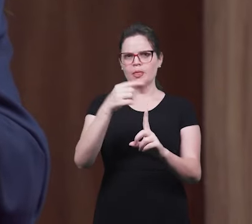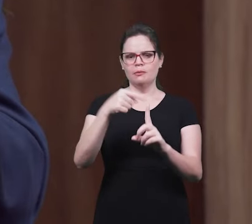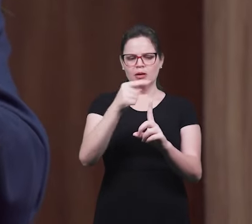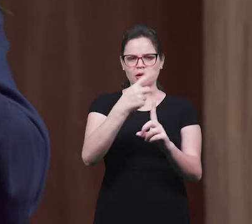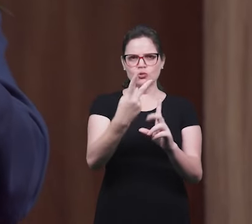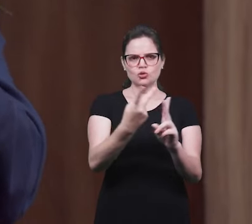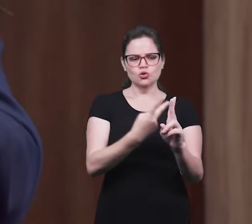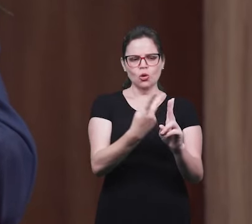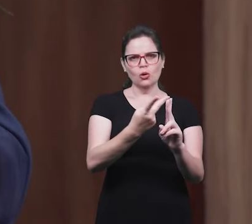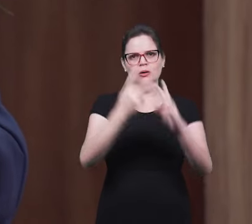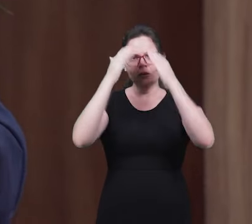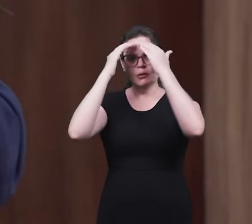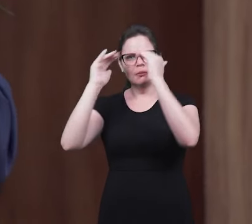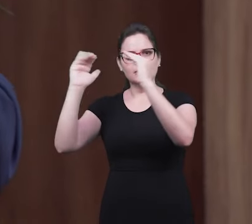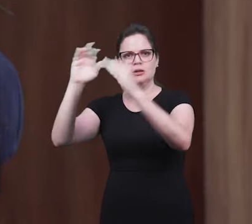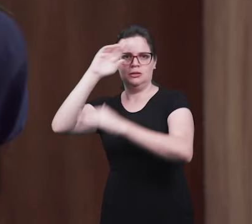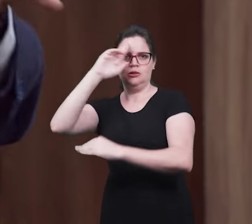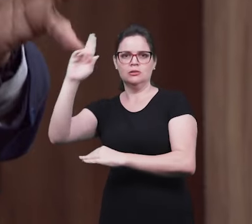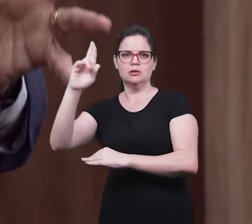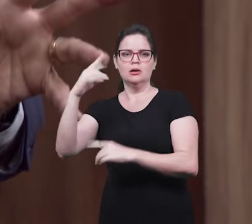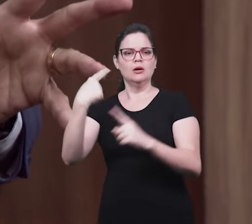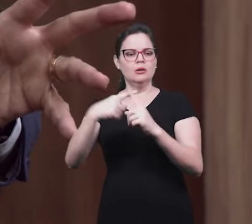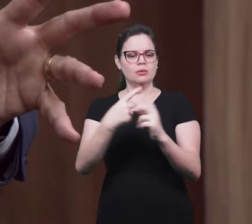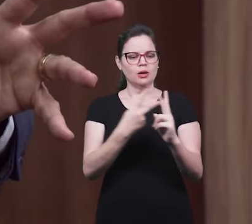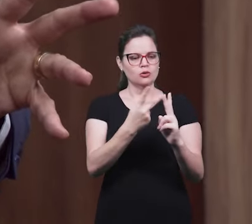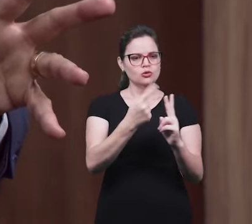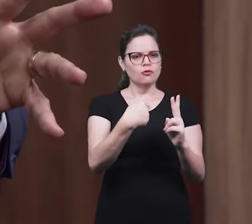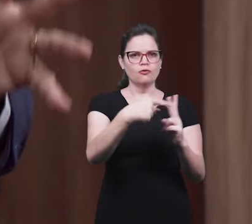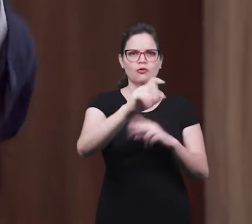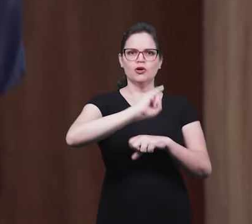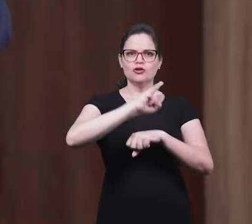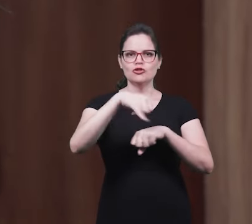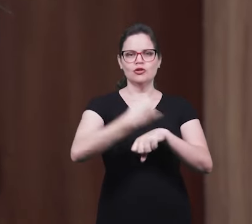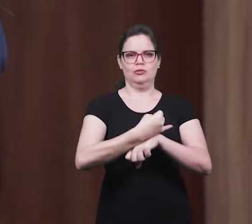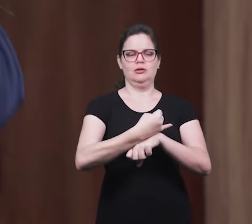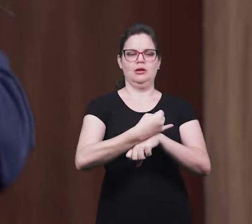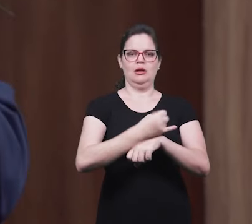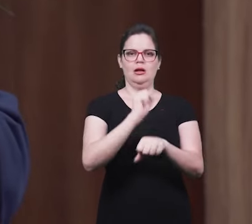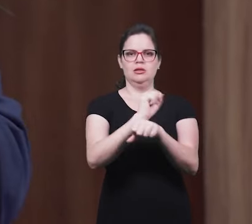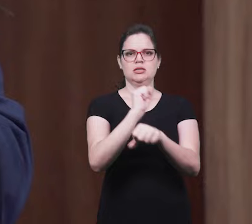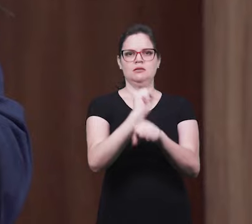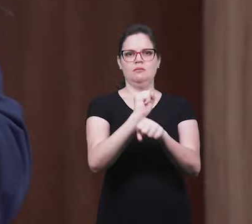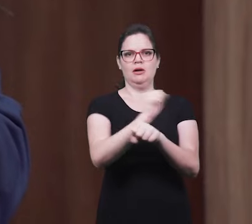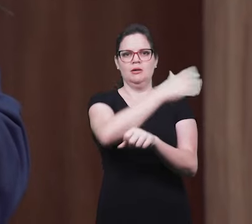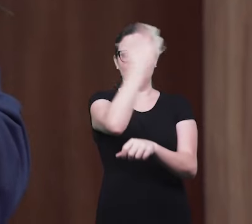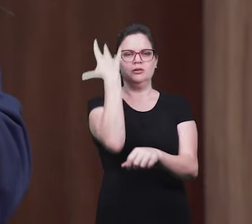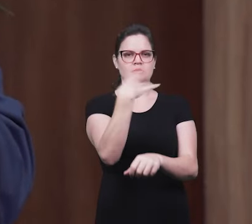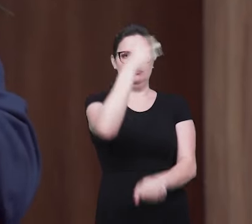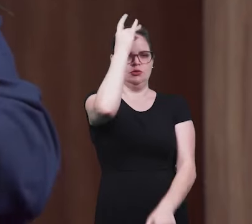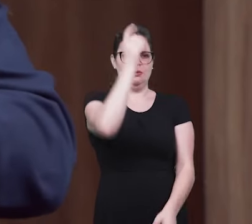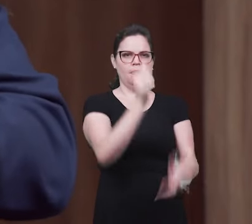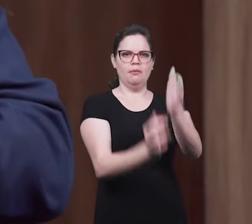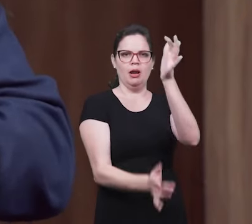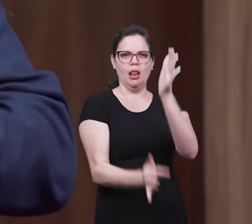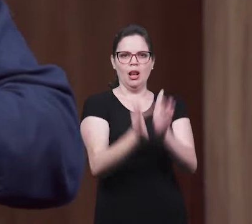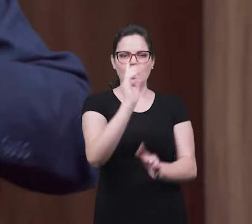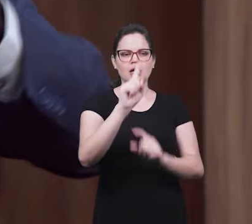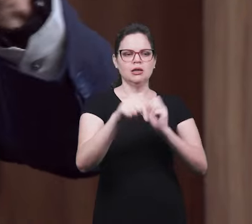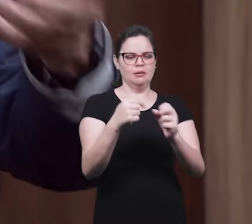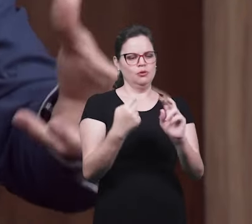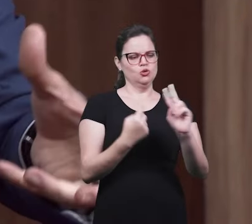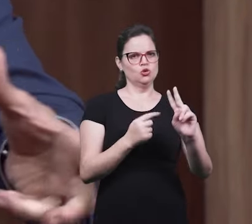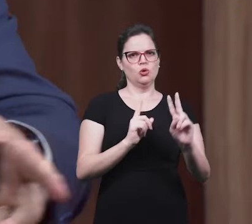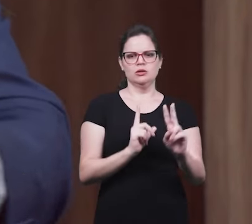debaixo de um ato de obediência. Vocês vão ficar em Jerusalém. O poder vai vindo alto. E depois pregando